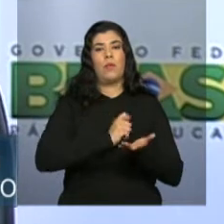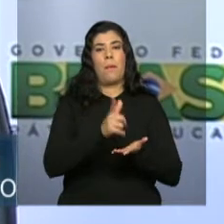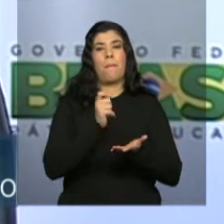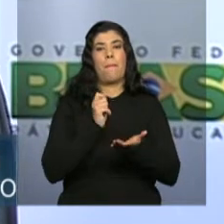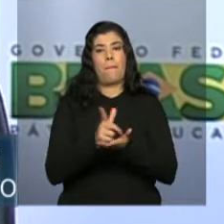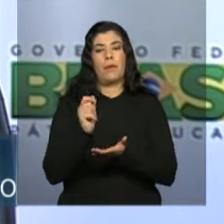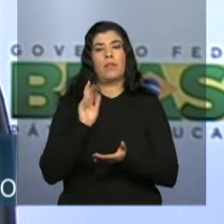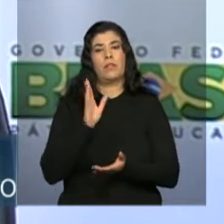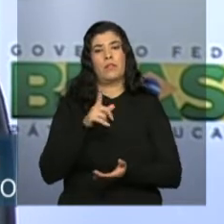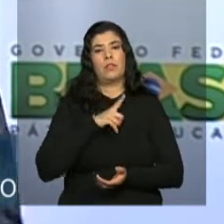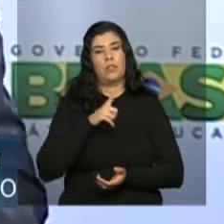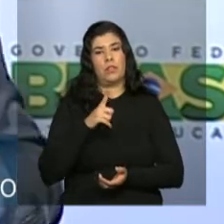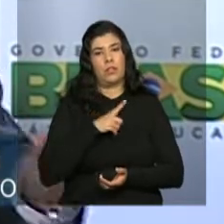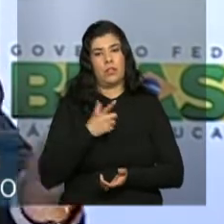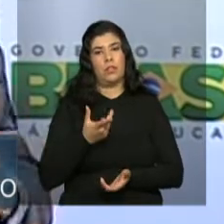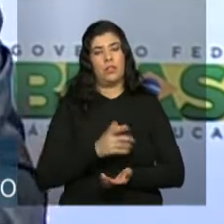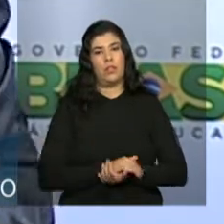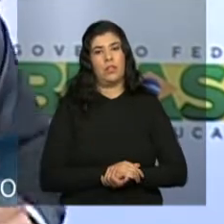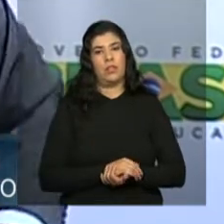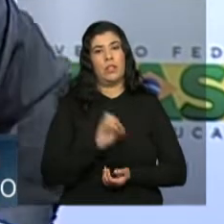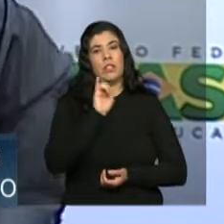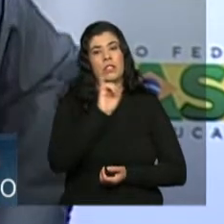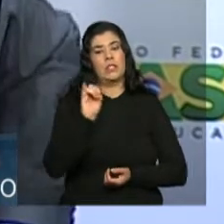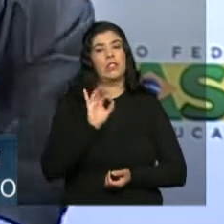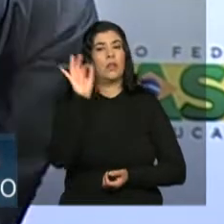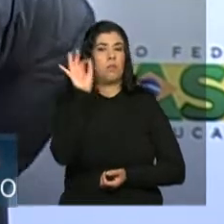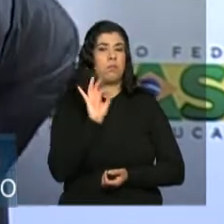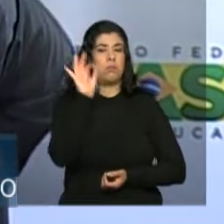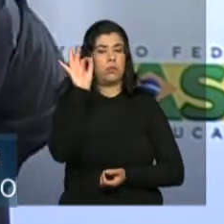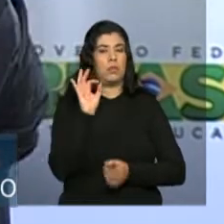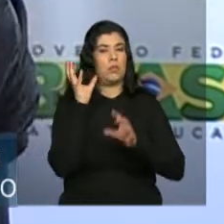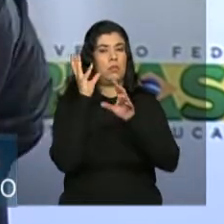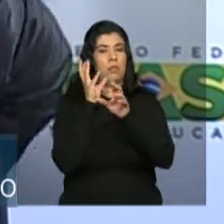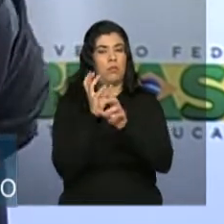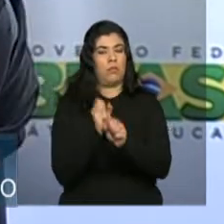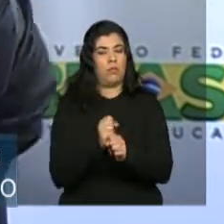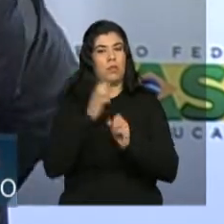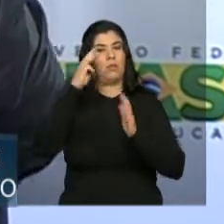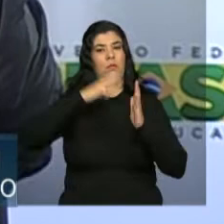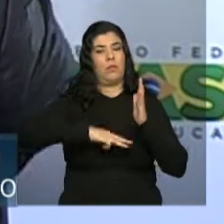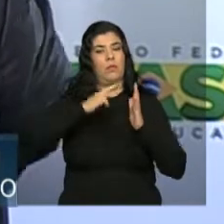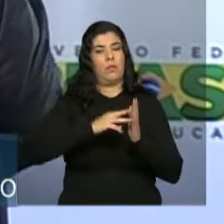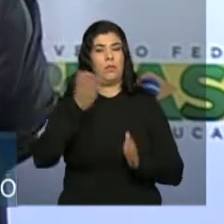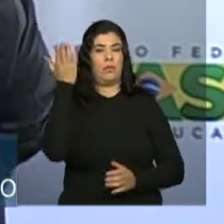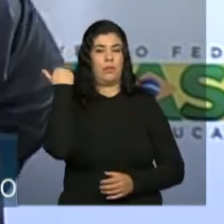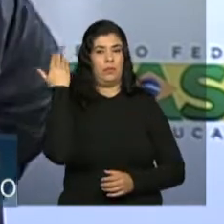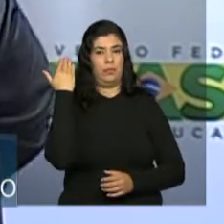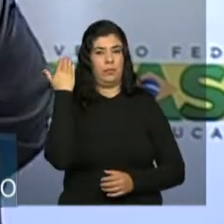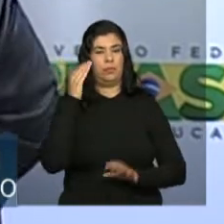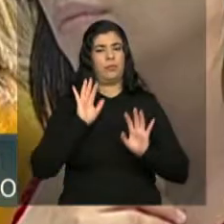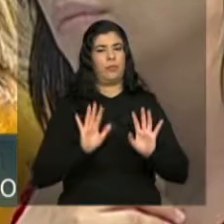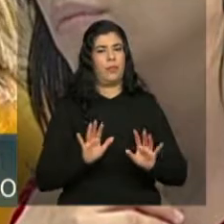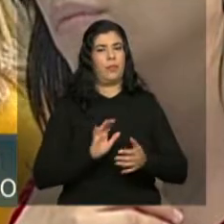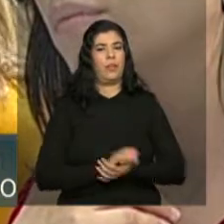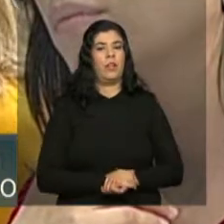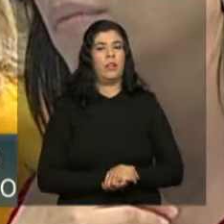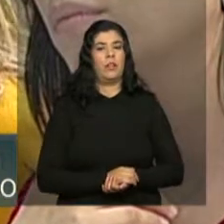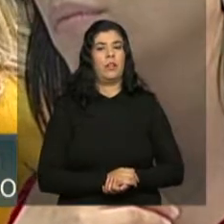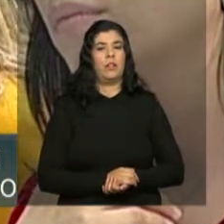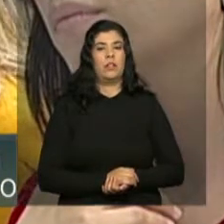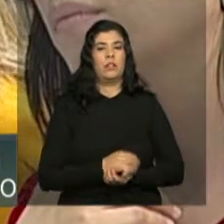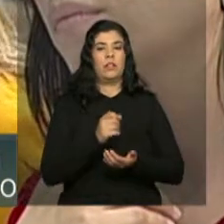gastos que nós queríamos caso o índice fosse calculado pela metodologia anterior o gasto Então como